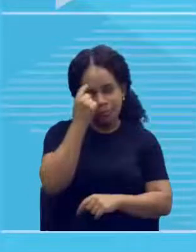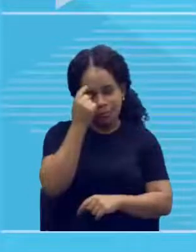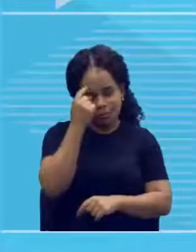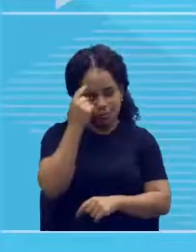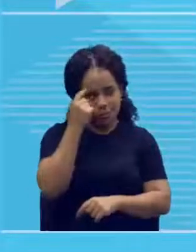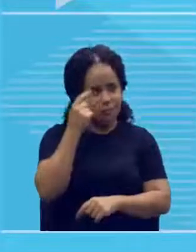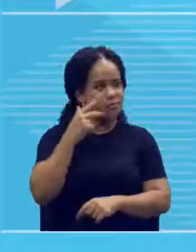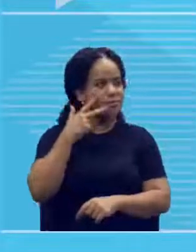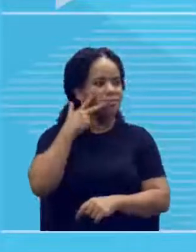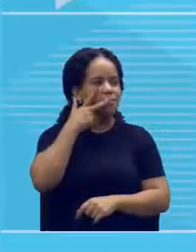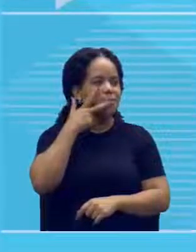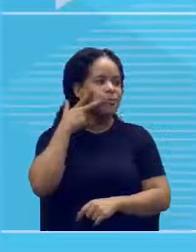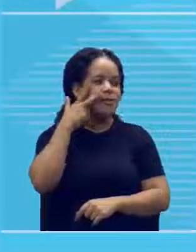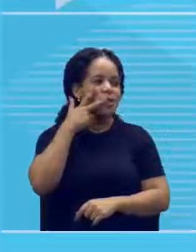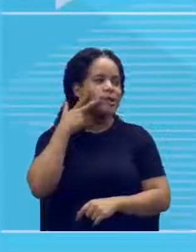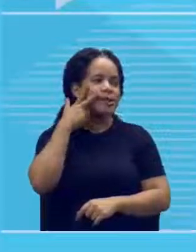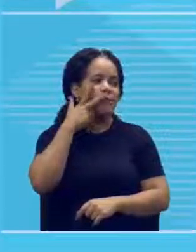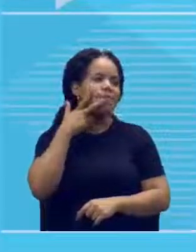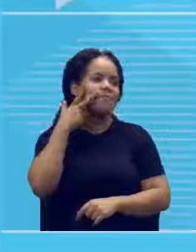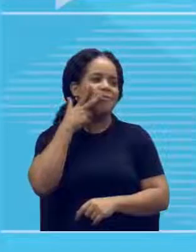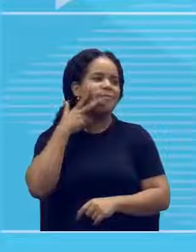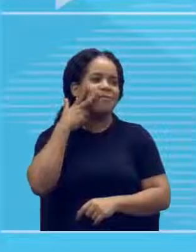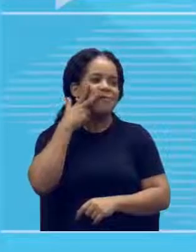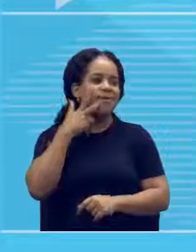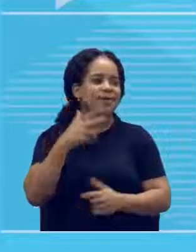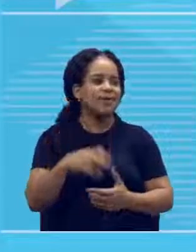Esse vinho tinha gosto de quê?